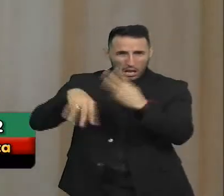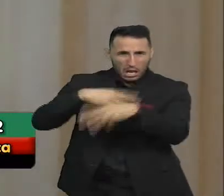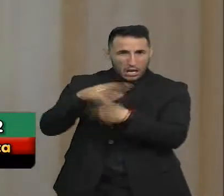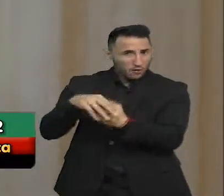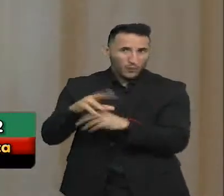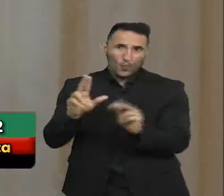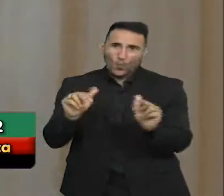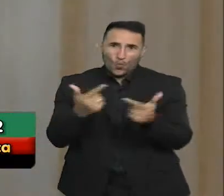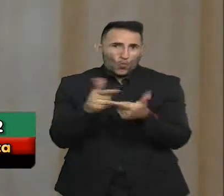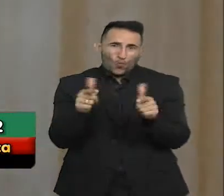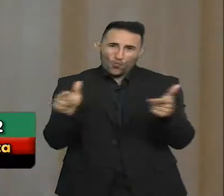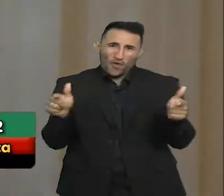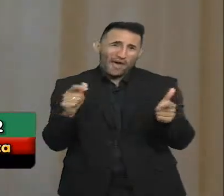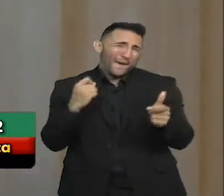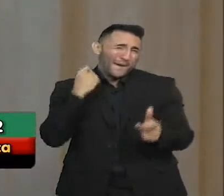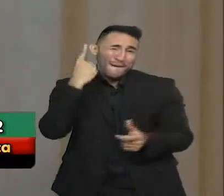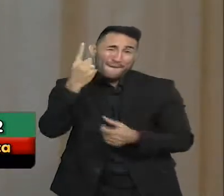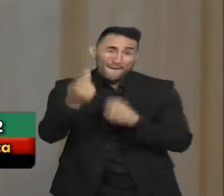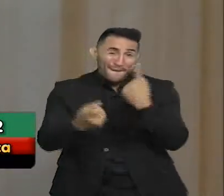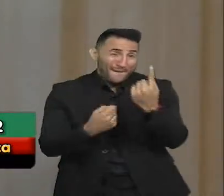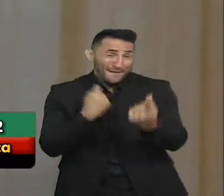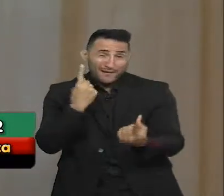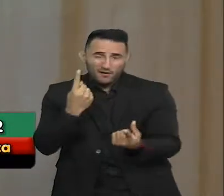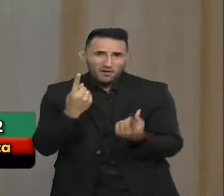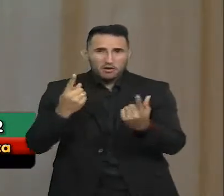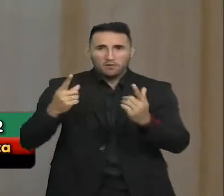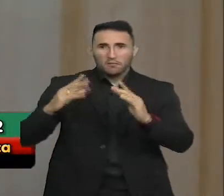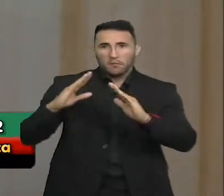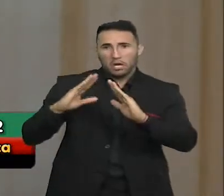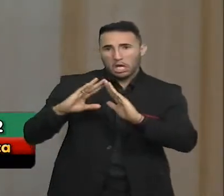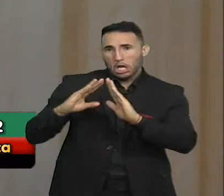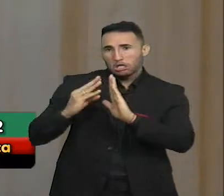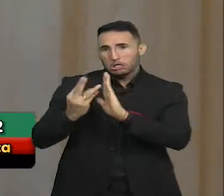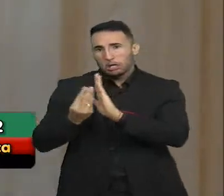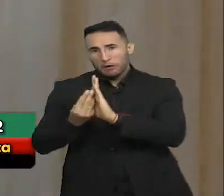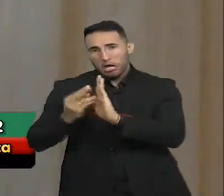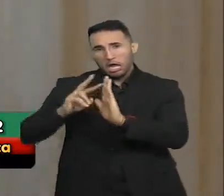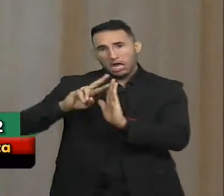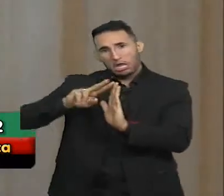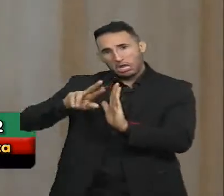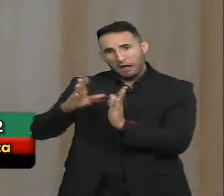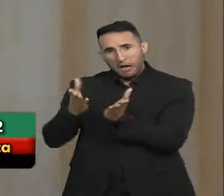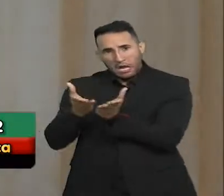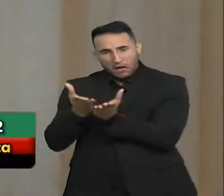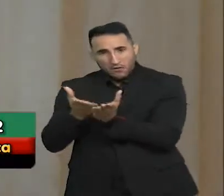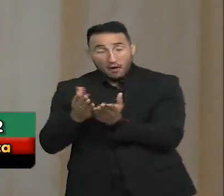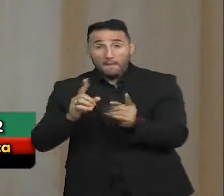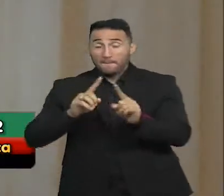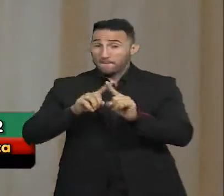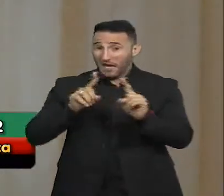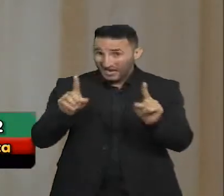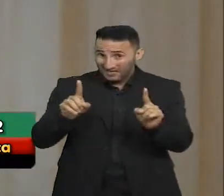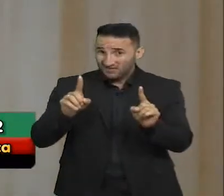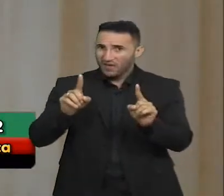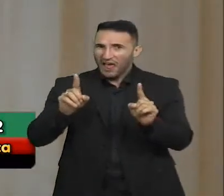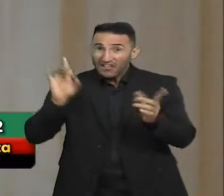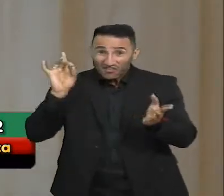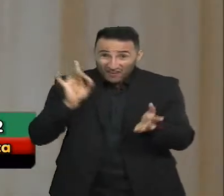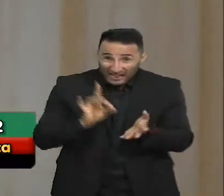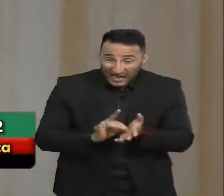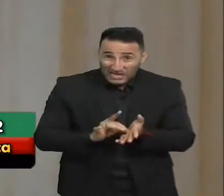vandalizadas, de sinagogas ocupadas, mas ouço com uma frequência muito